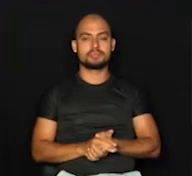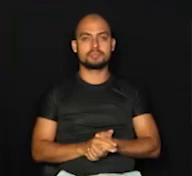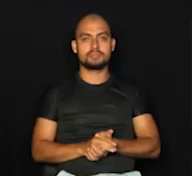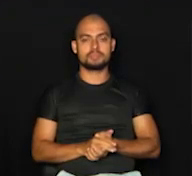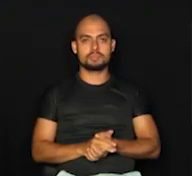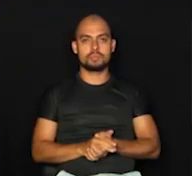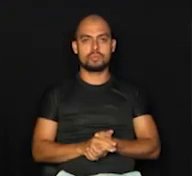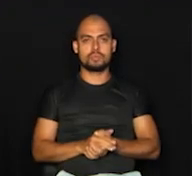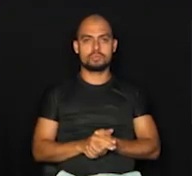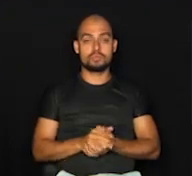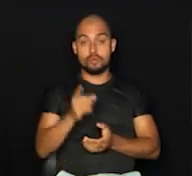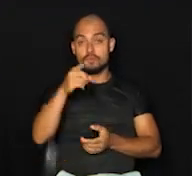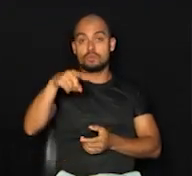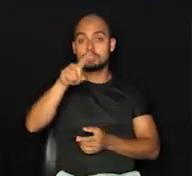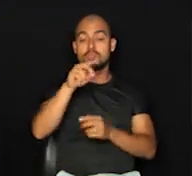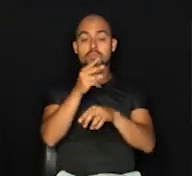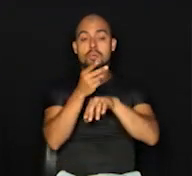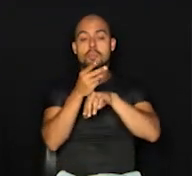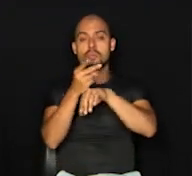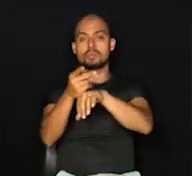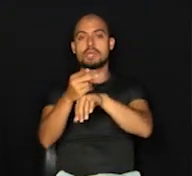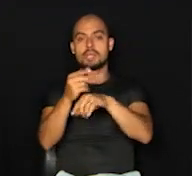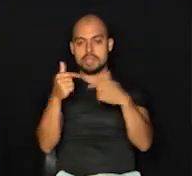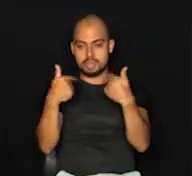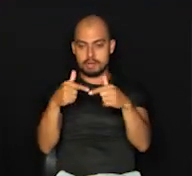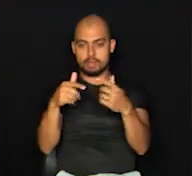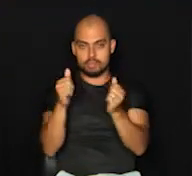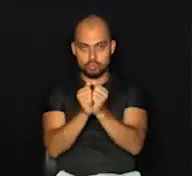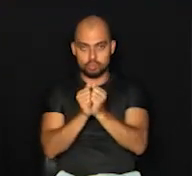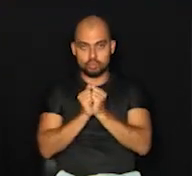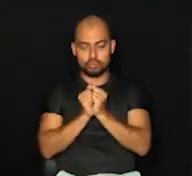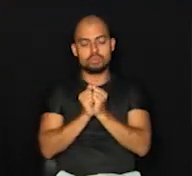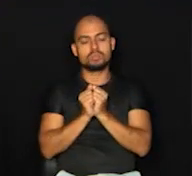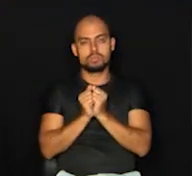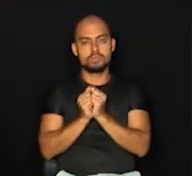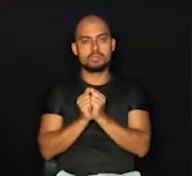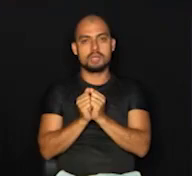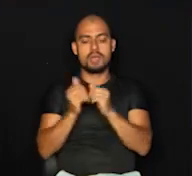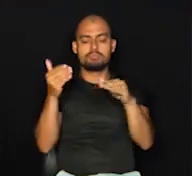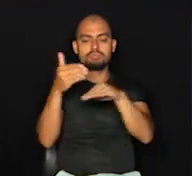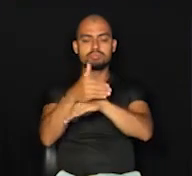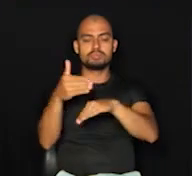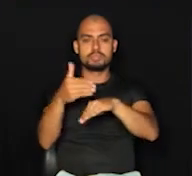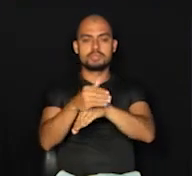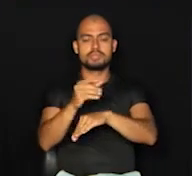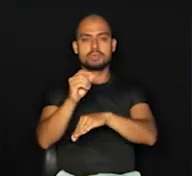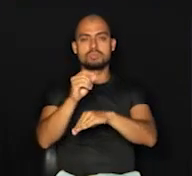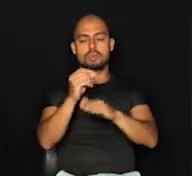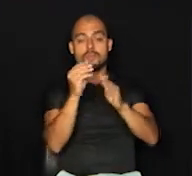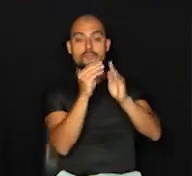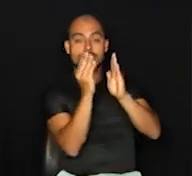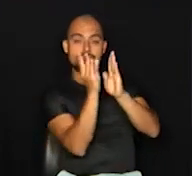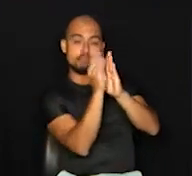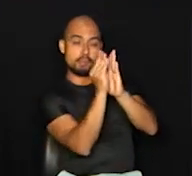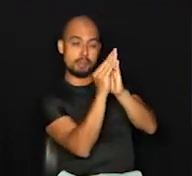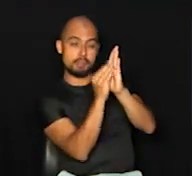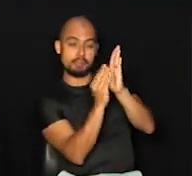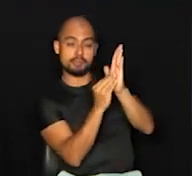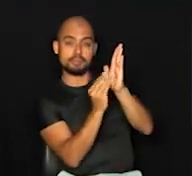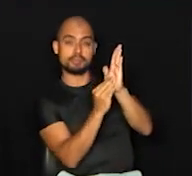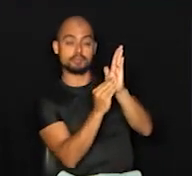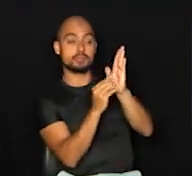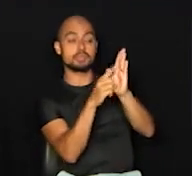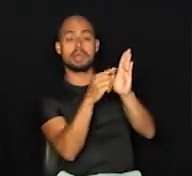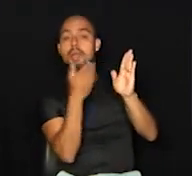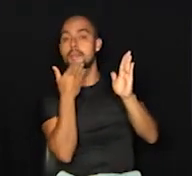www.cpfl.com.br. Você vai ali na aba Trabalhe Conosco e lá você vai acessar justamente preencher um formulário. Inclusive, eles